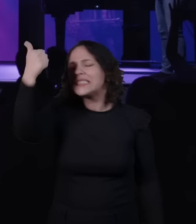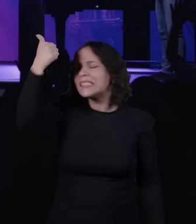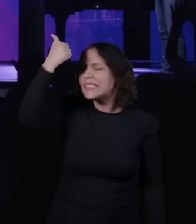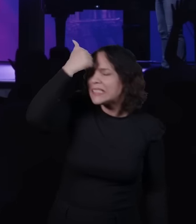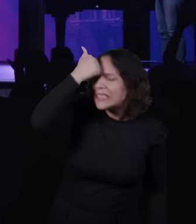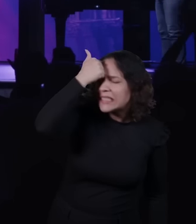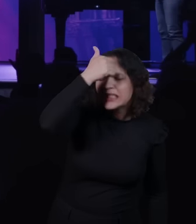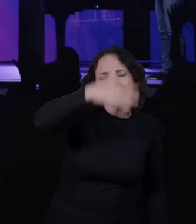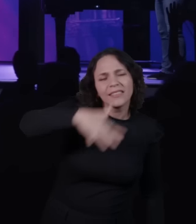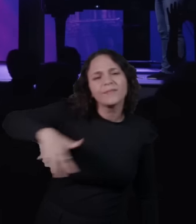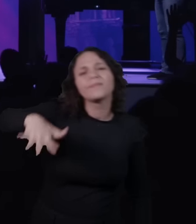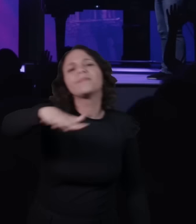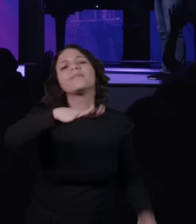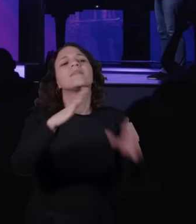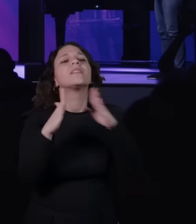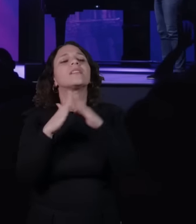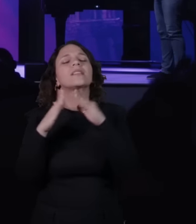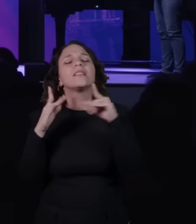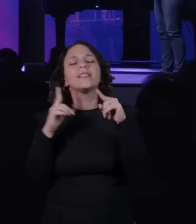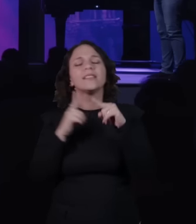no meio da tua igreja,